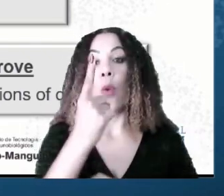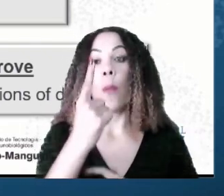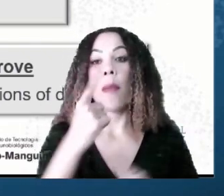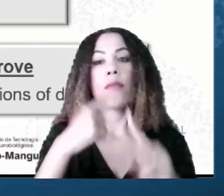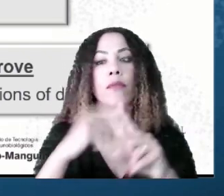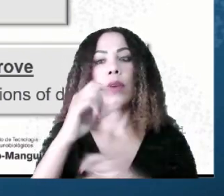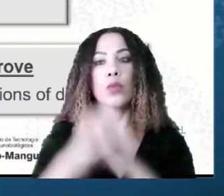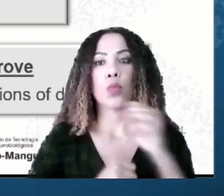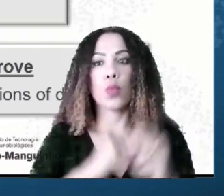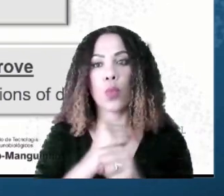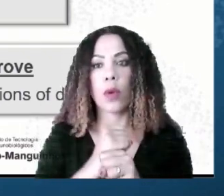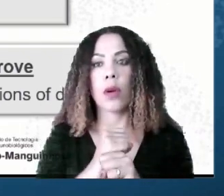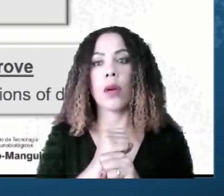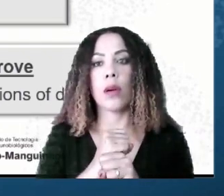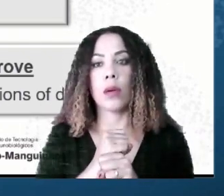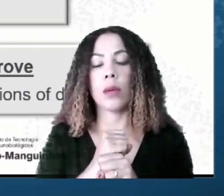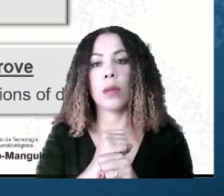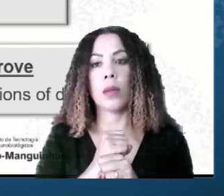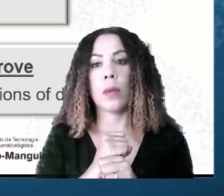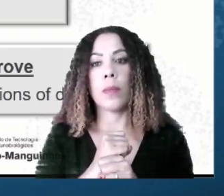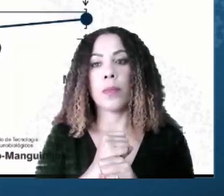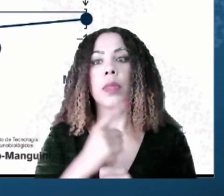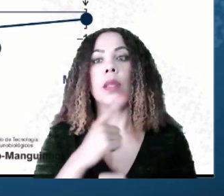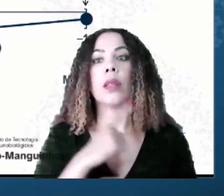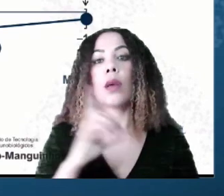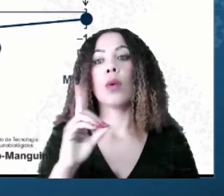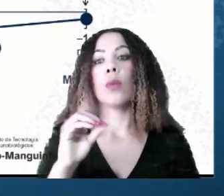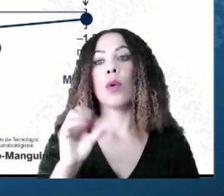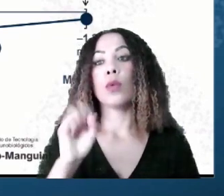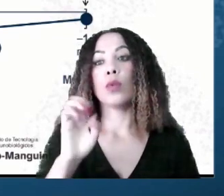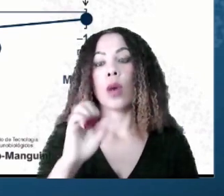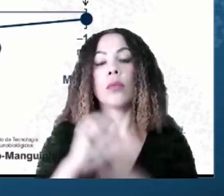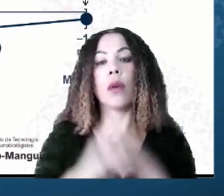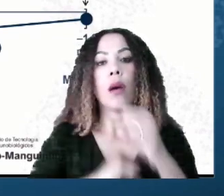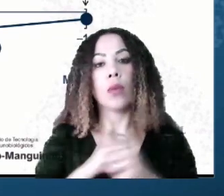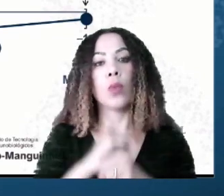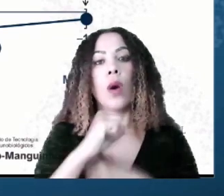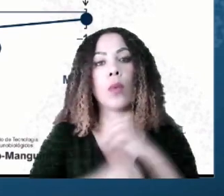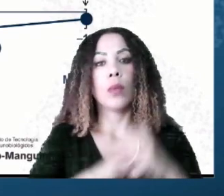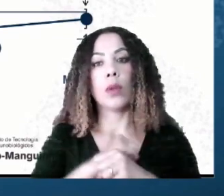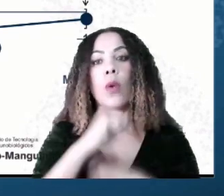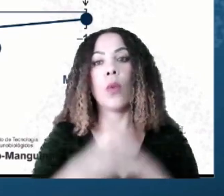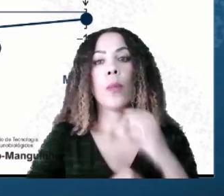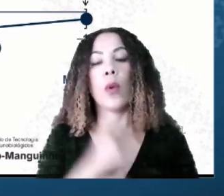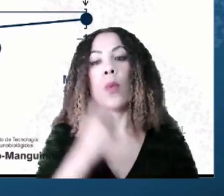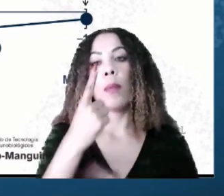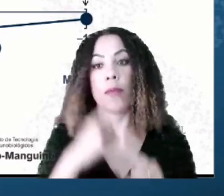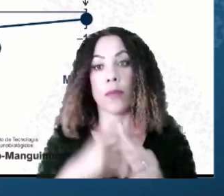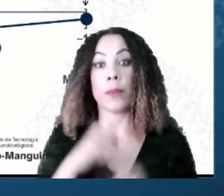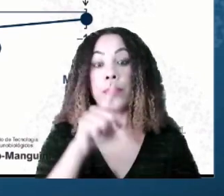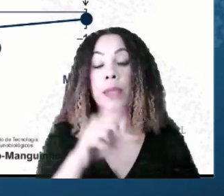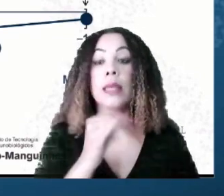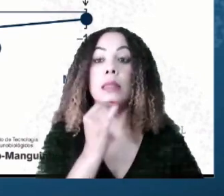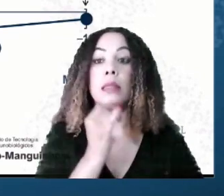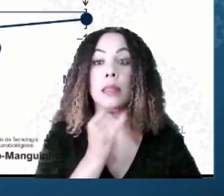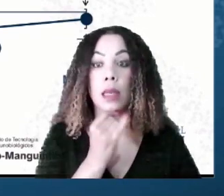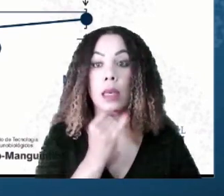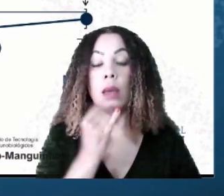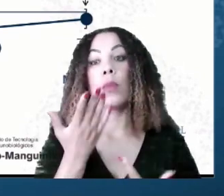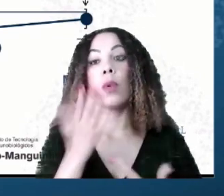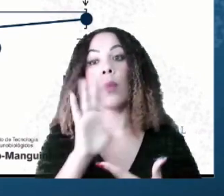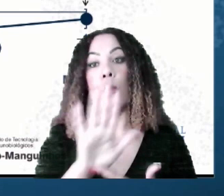ano, ter uma dose anual. E esse exemplo